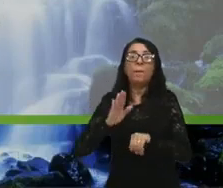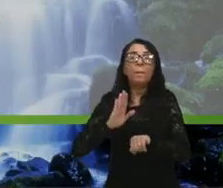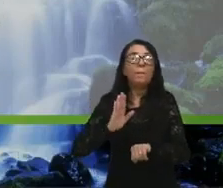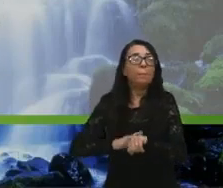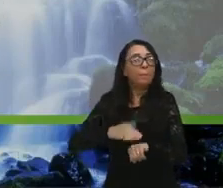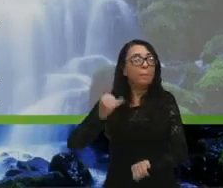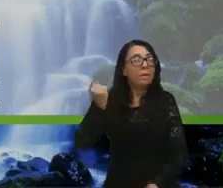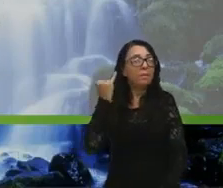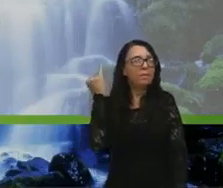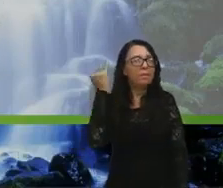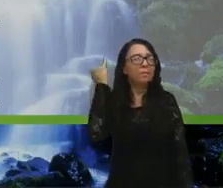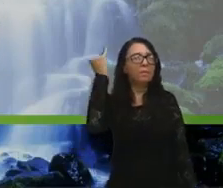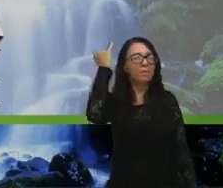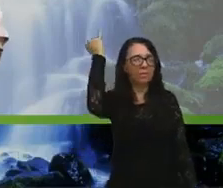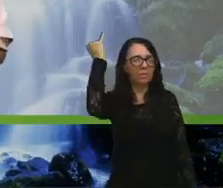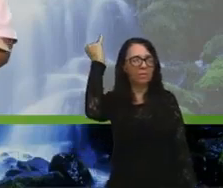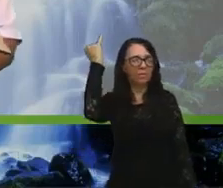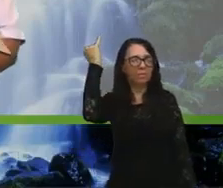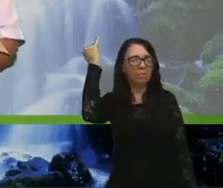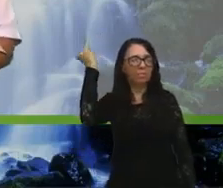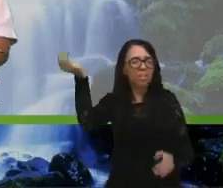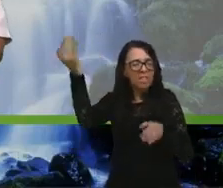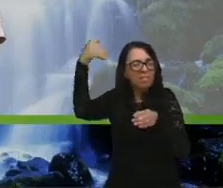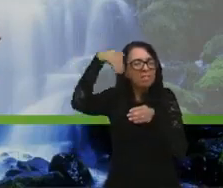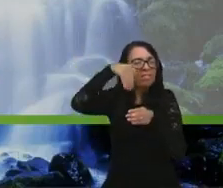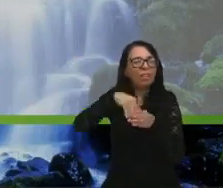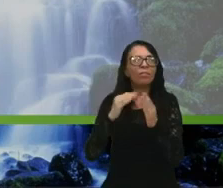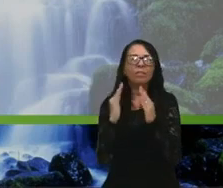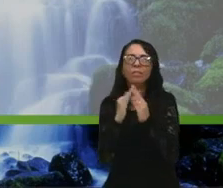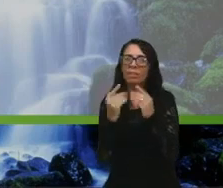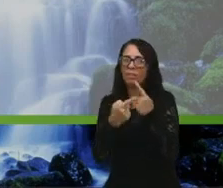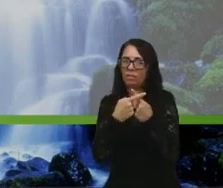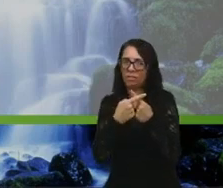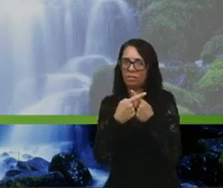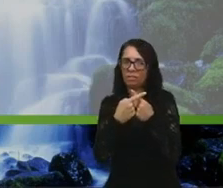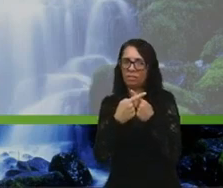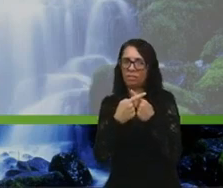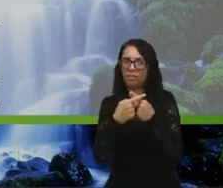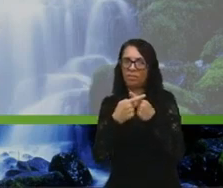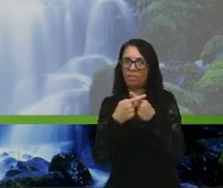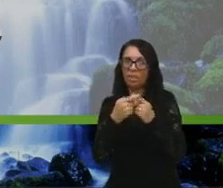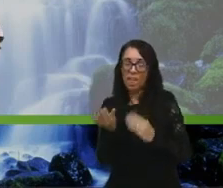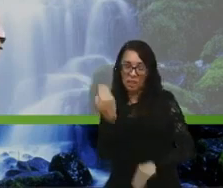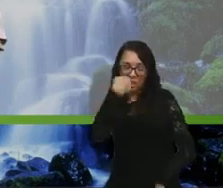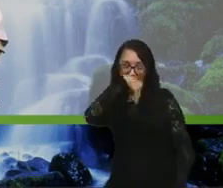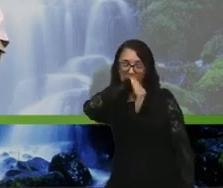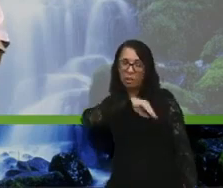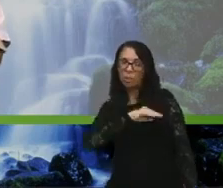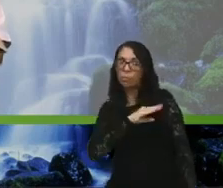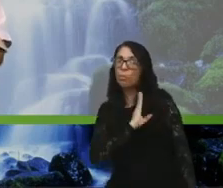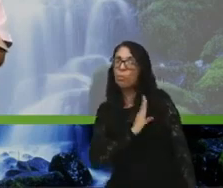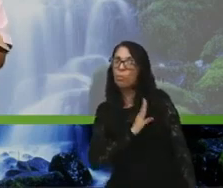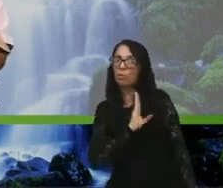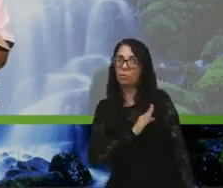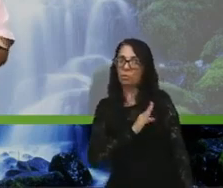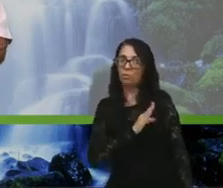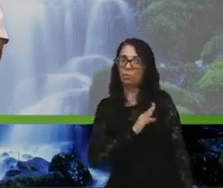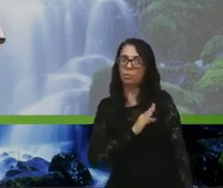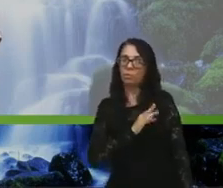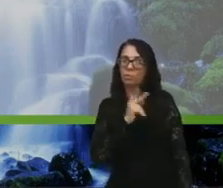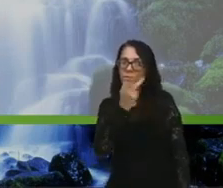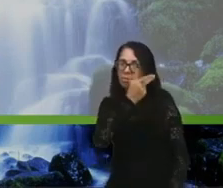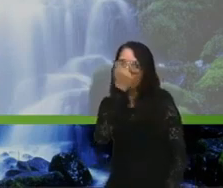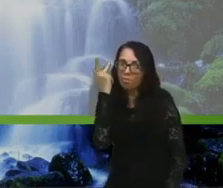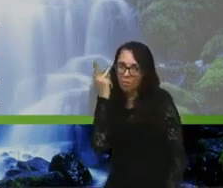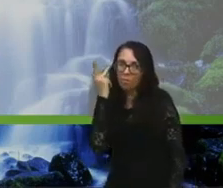E a atitude de Ananias e Safira colocou em risco a integridade da